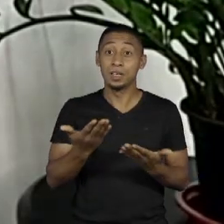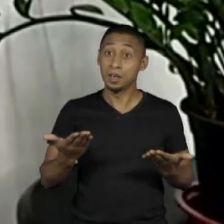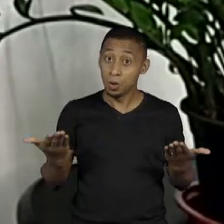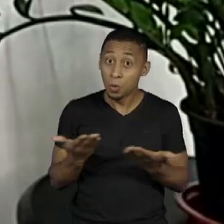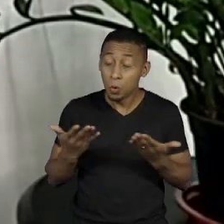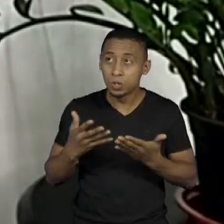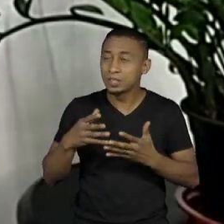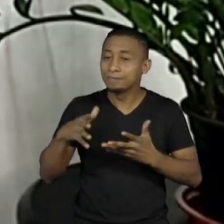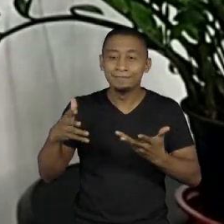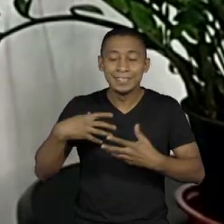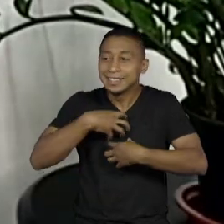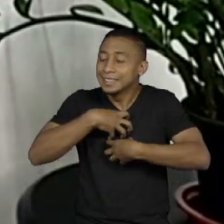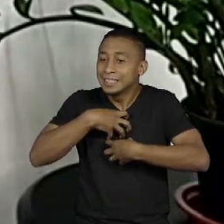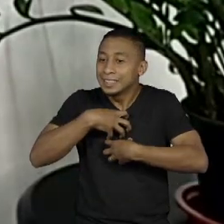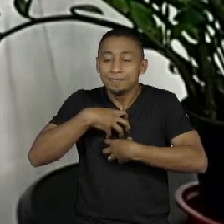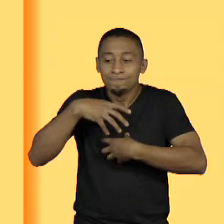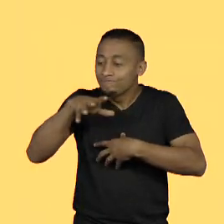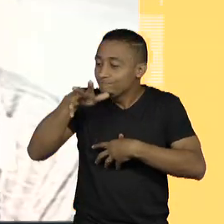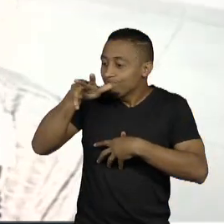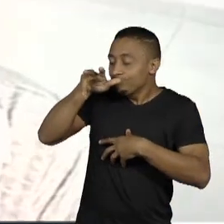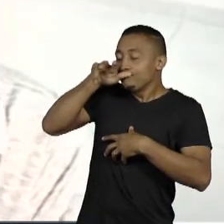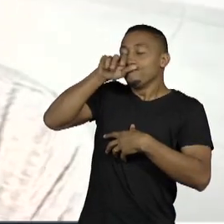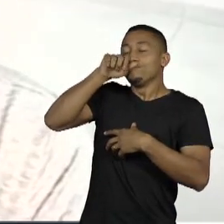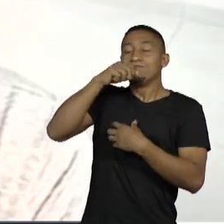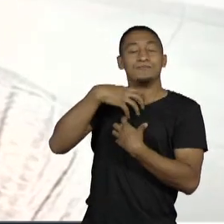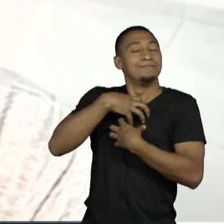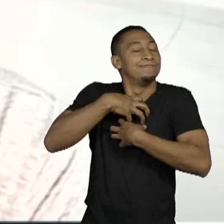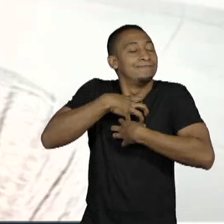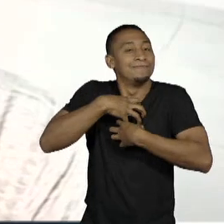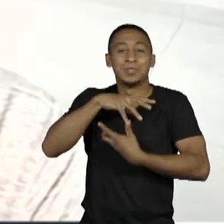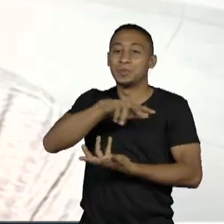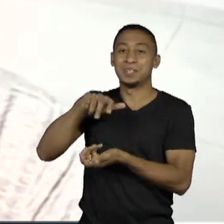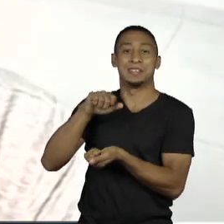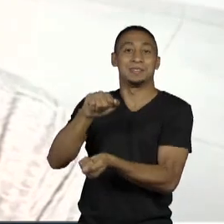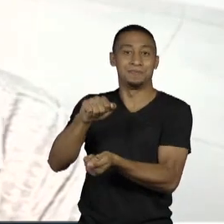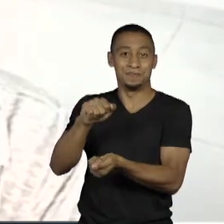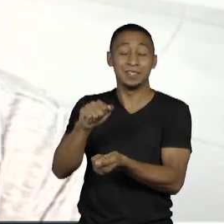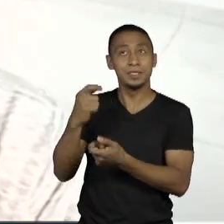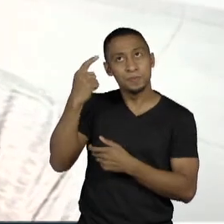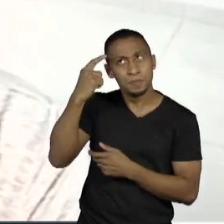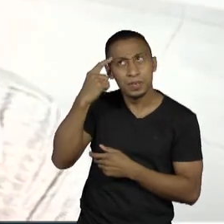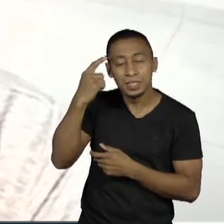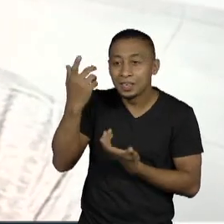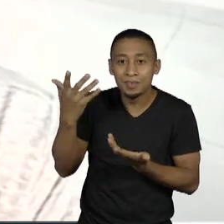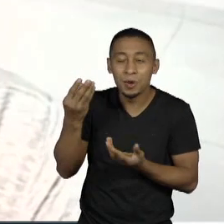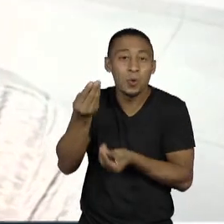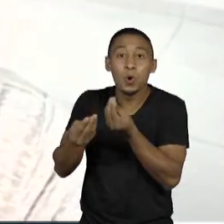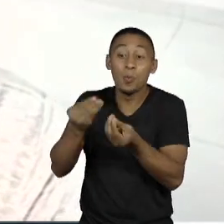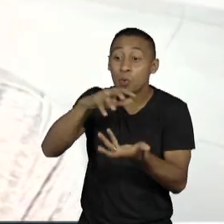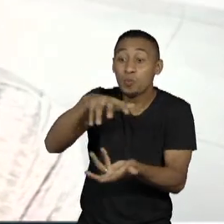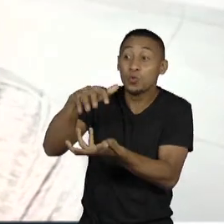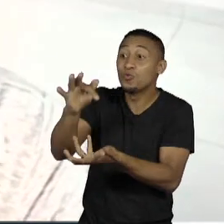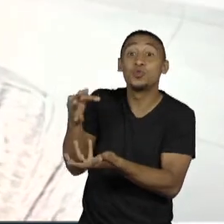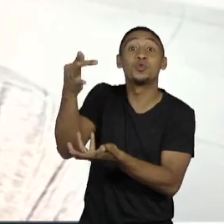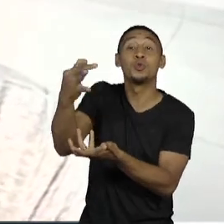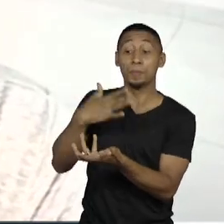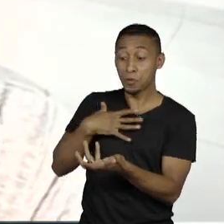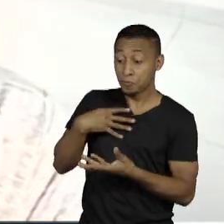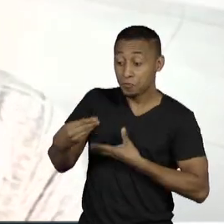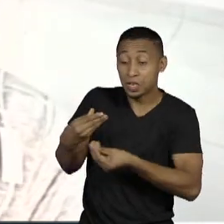confecção, a gente respira a sustentabilidade. Porque quando a gente pensa na ideia de que mundo deixar para os nossos filhos, a gente também já está